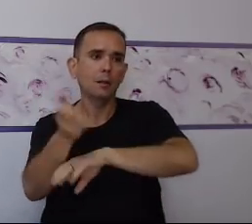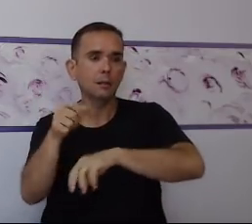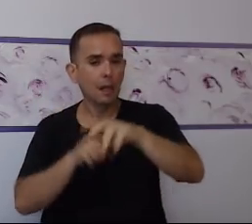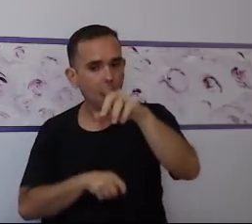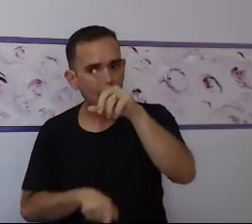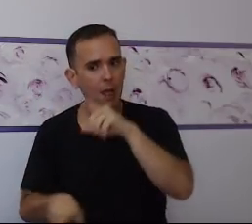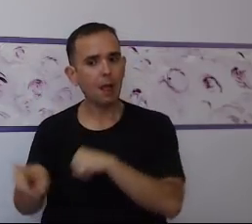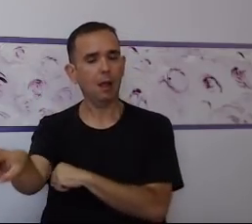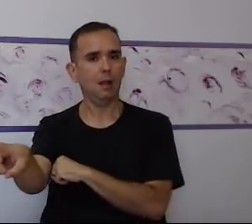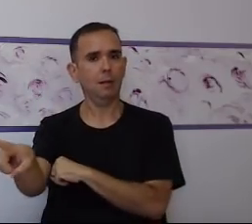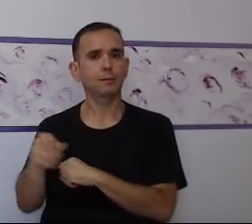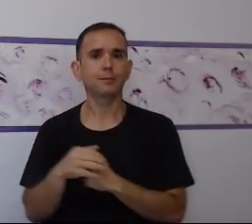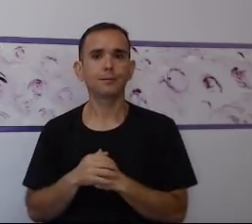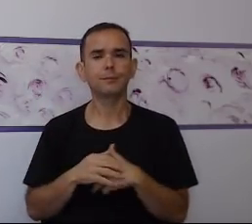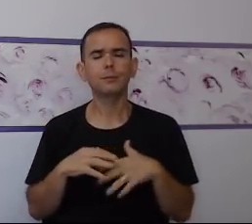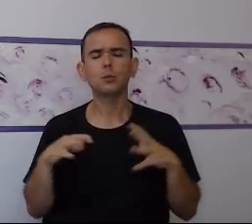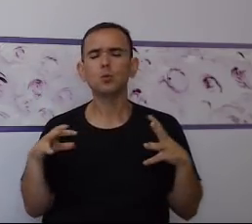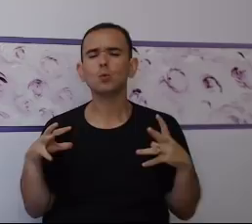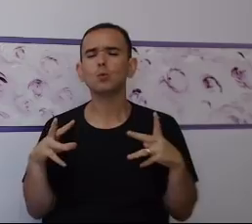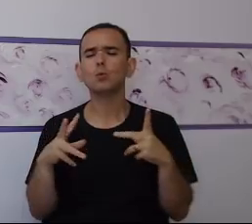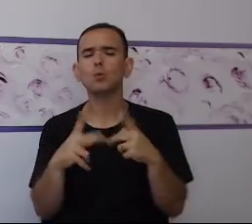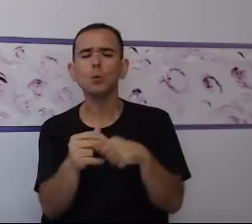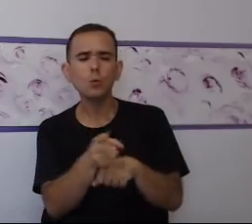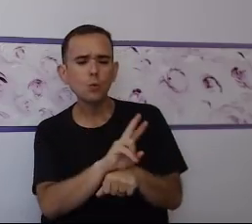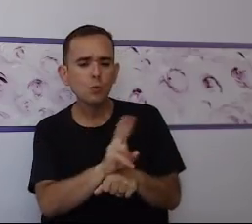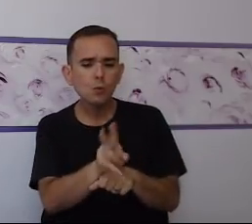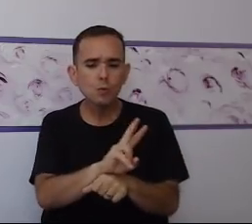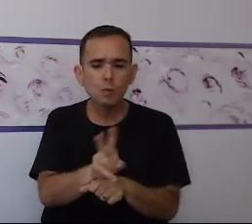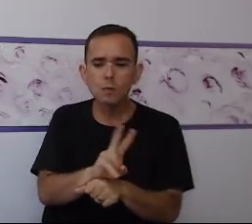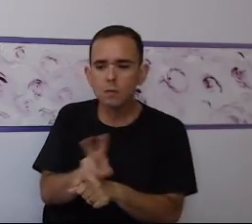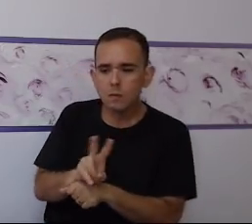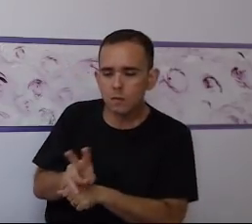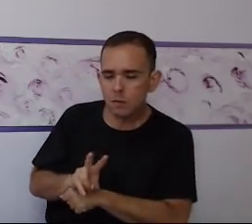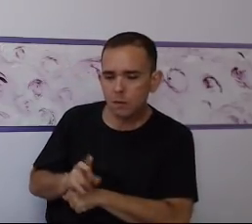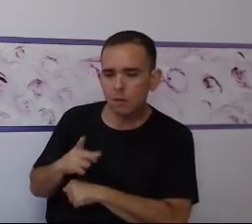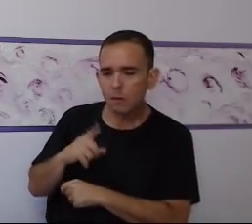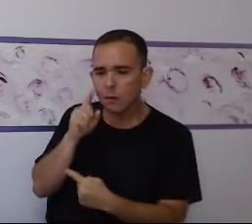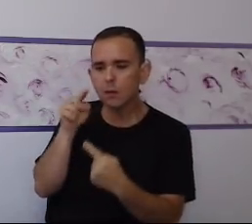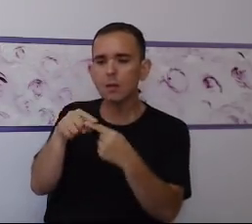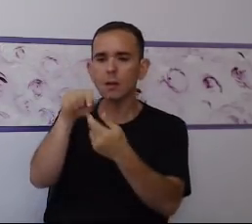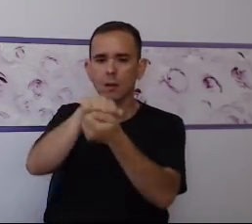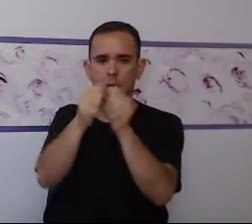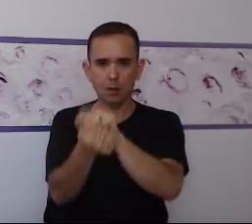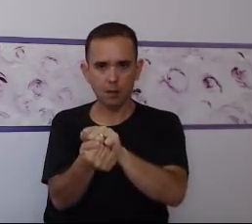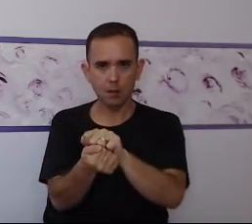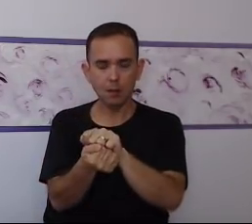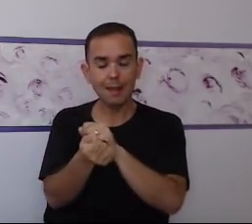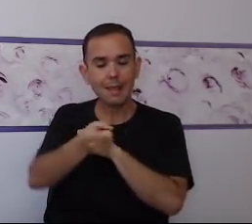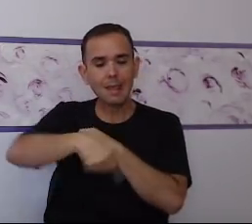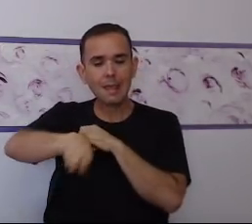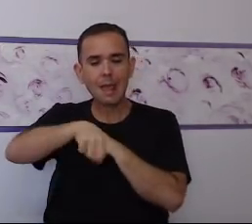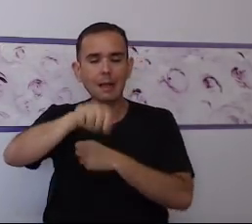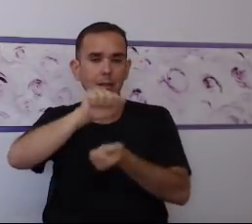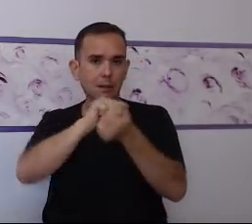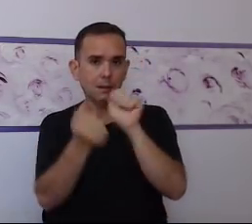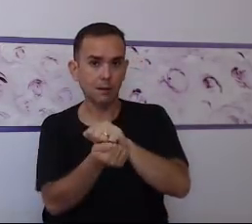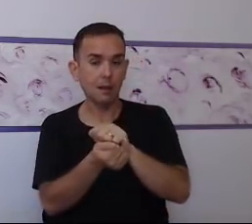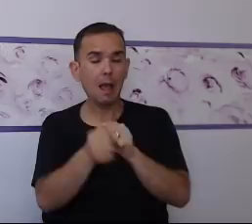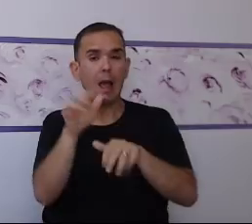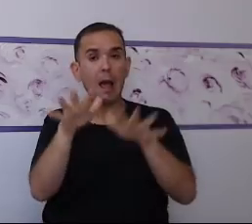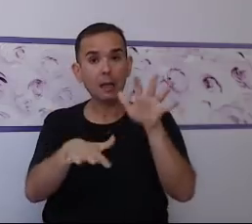lá que ele vai entrar. Então, assim, todo esse cuidado a gente tem com relação às adaptações. E essas adaptações, muitas